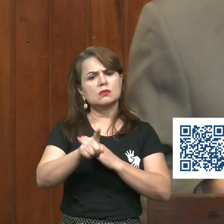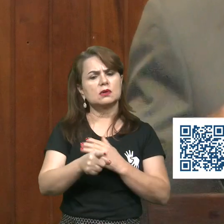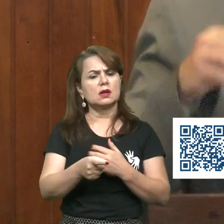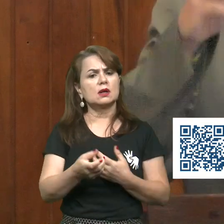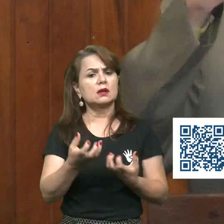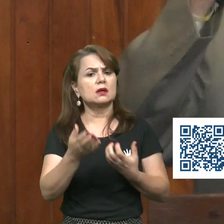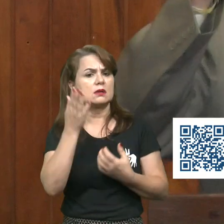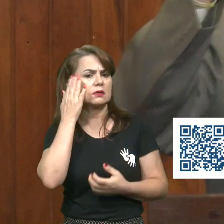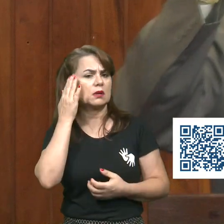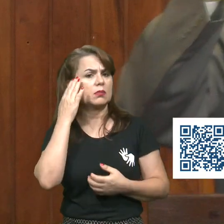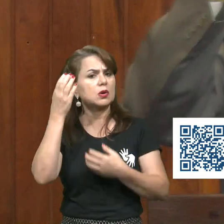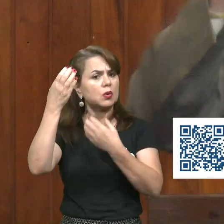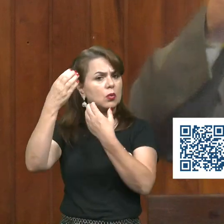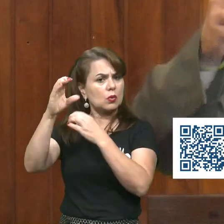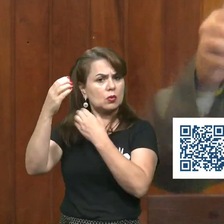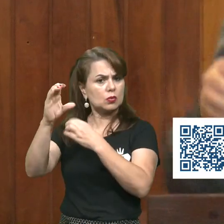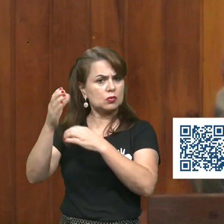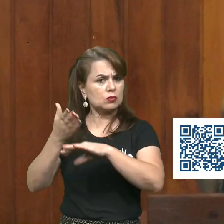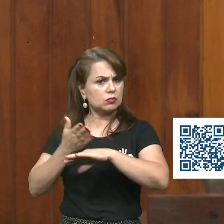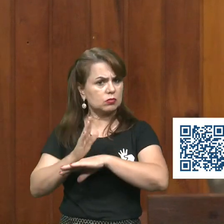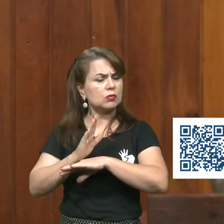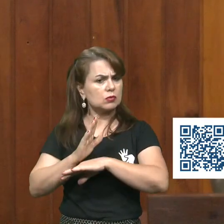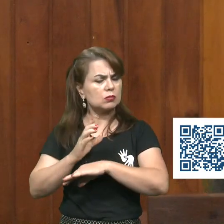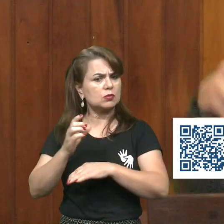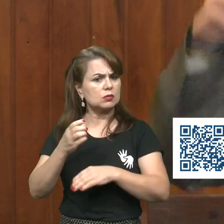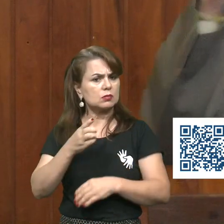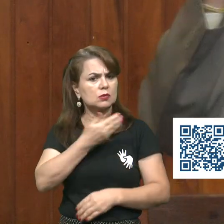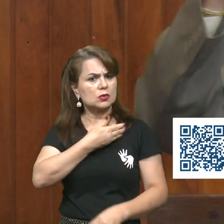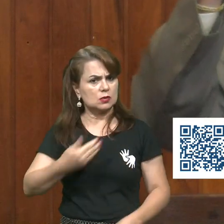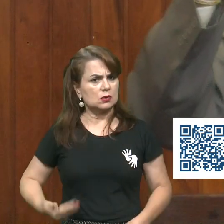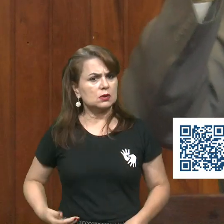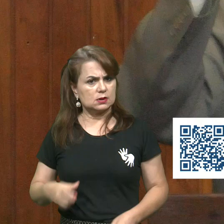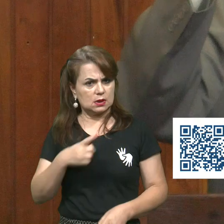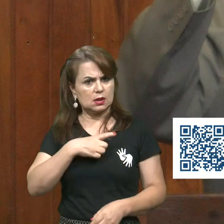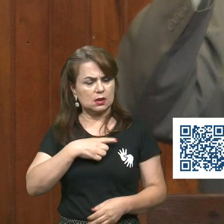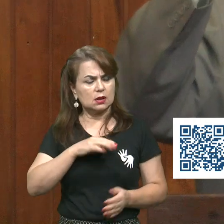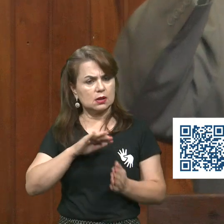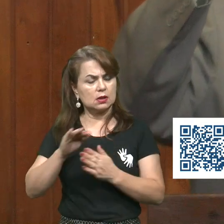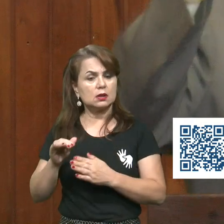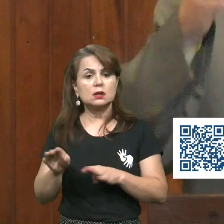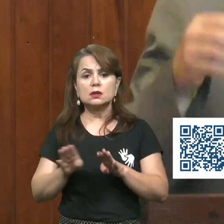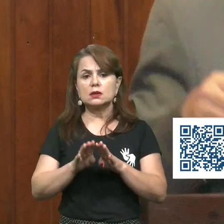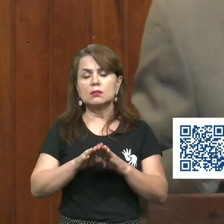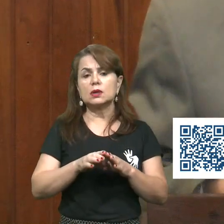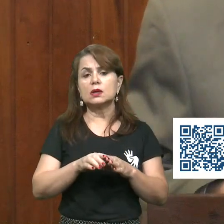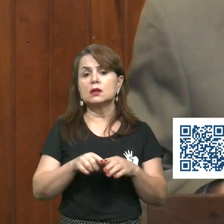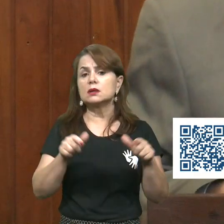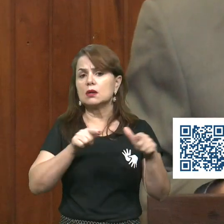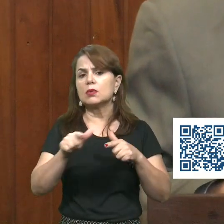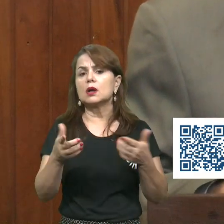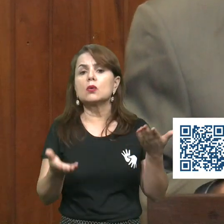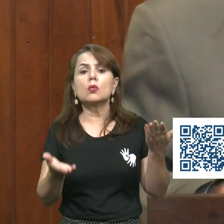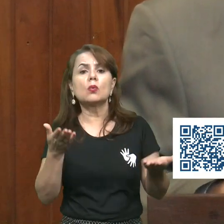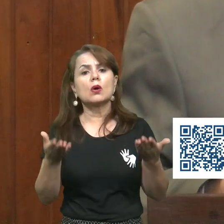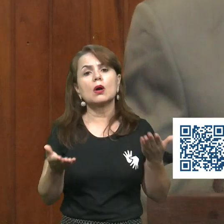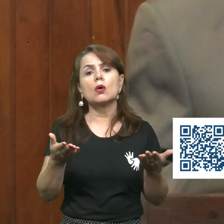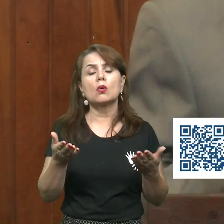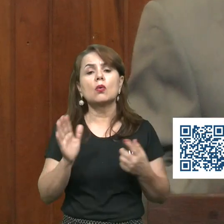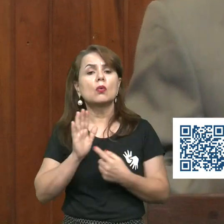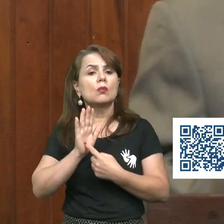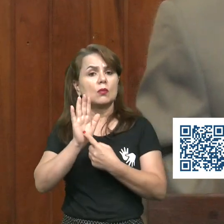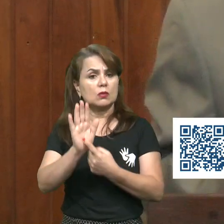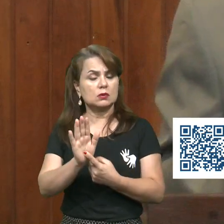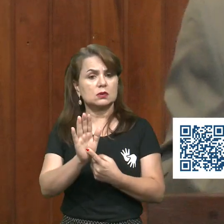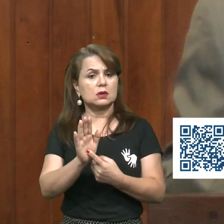público, quantos empregos serão gerados, quais serviços gratuitos serão prestados para a população de Marília e